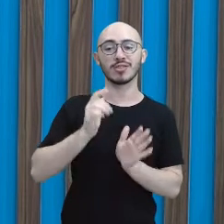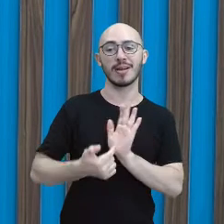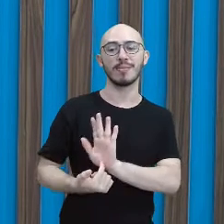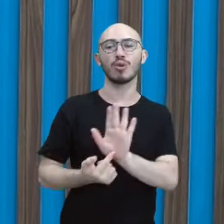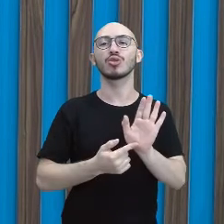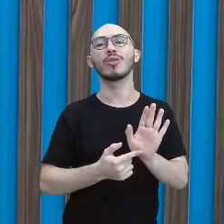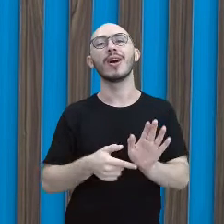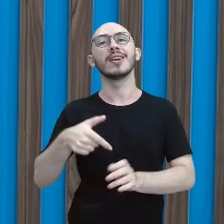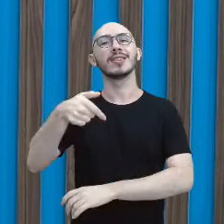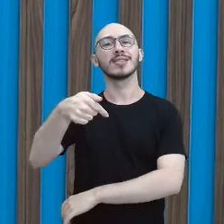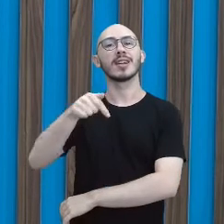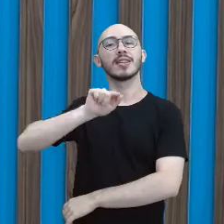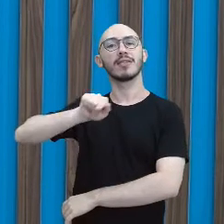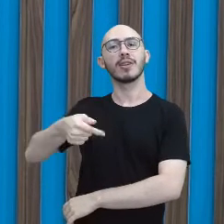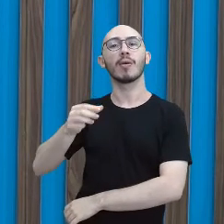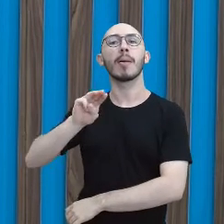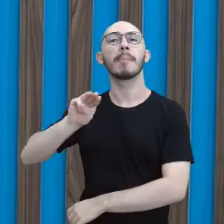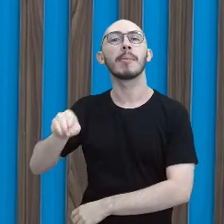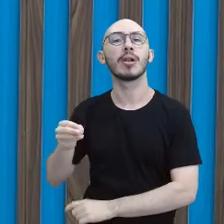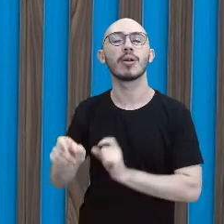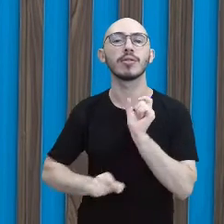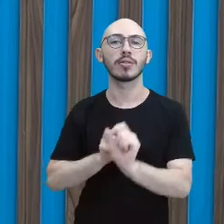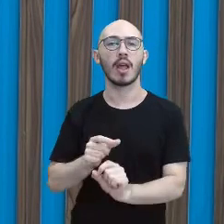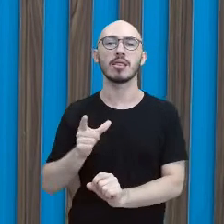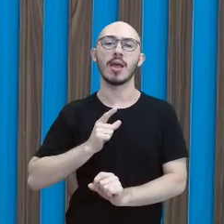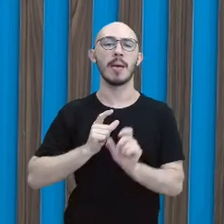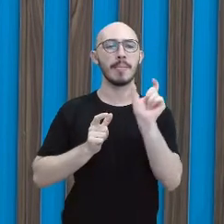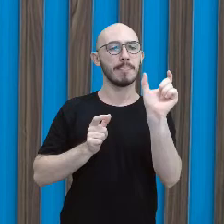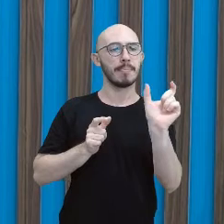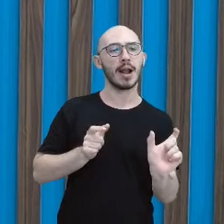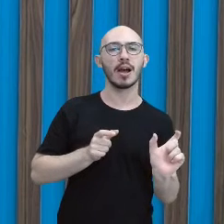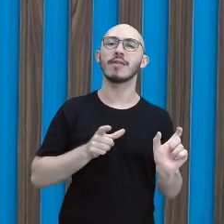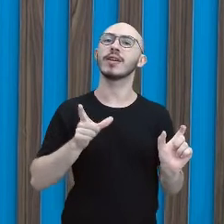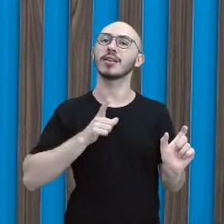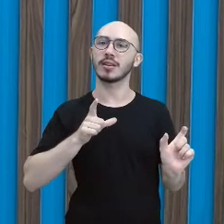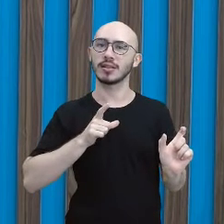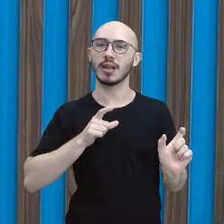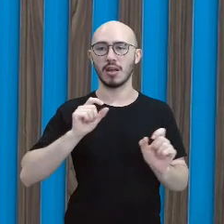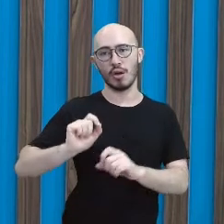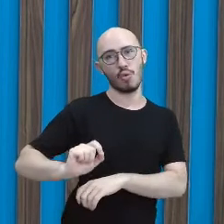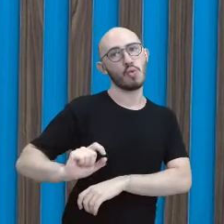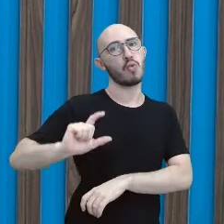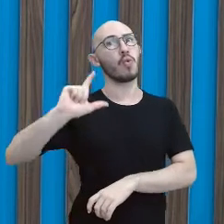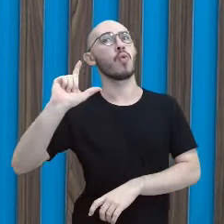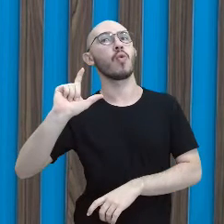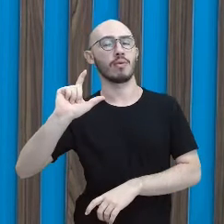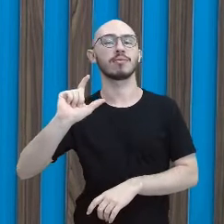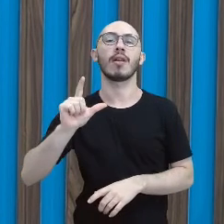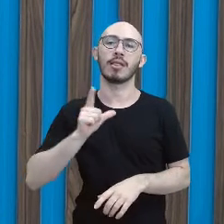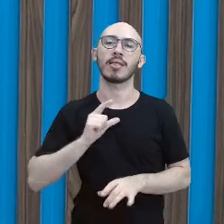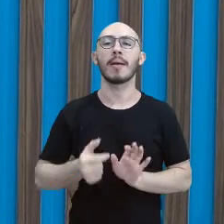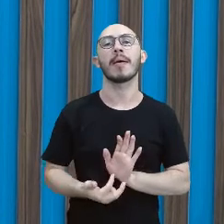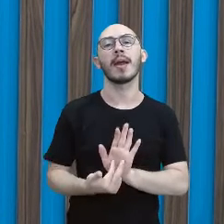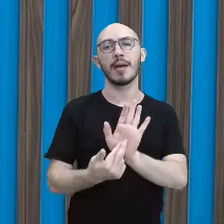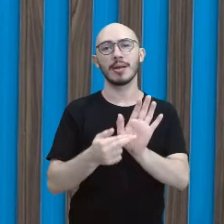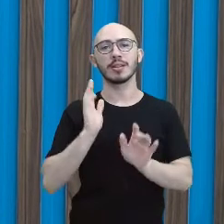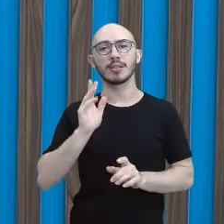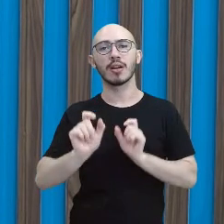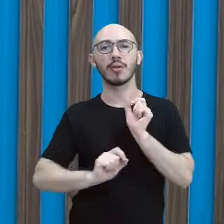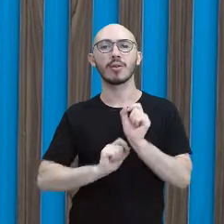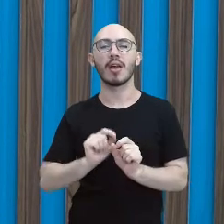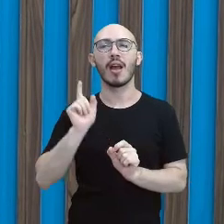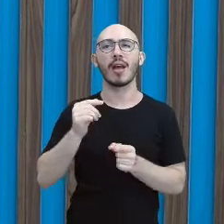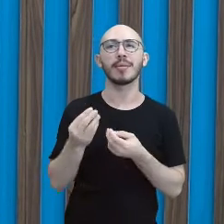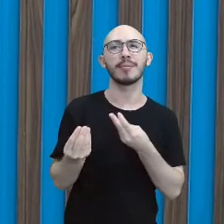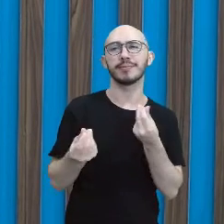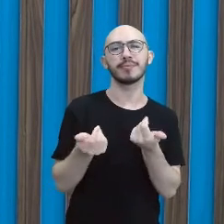7, bilhões. E existem palavras que dão essa ideia de grande demais ou pequeno demais, mas como foge